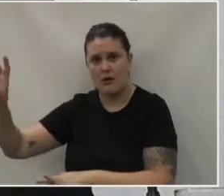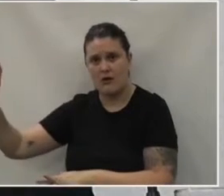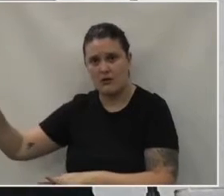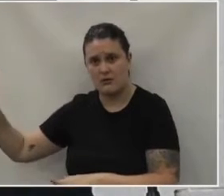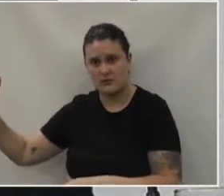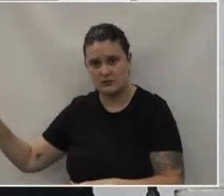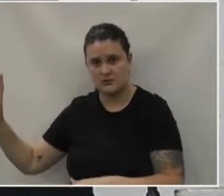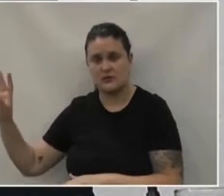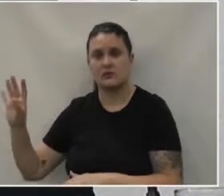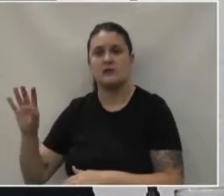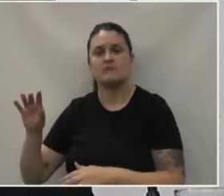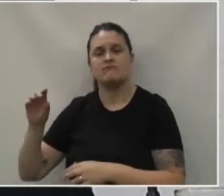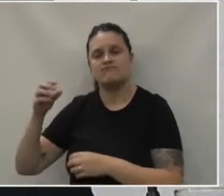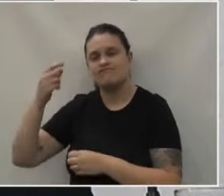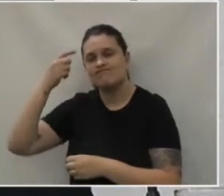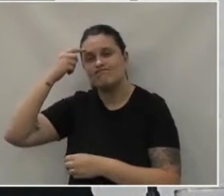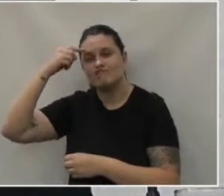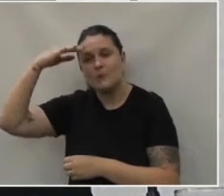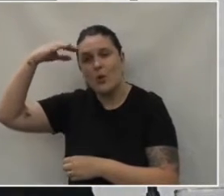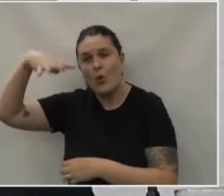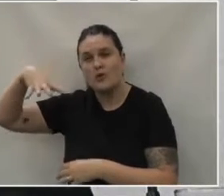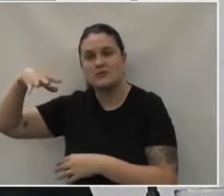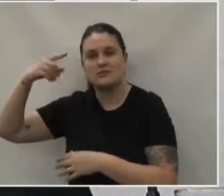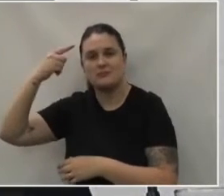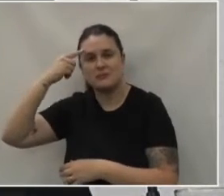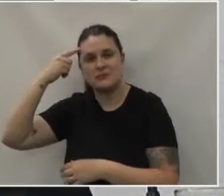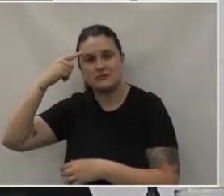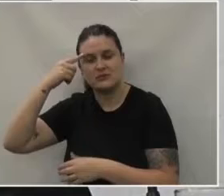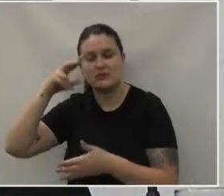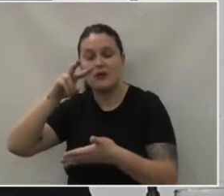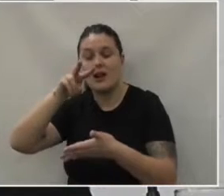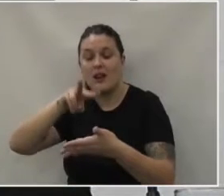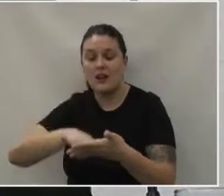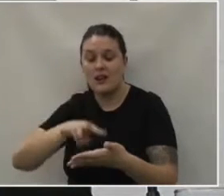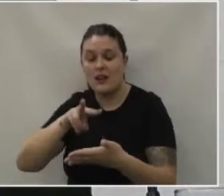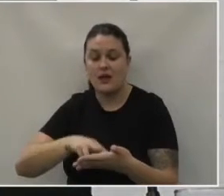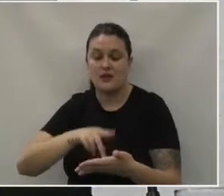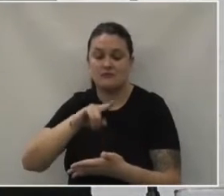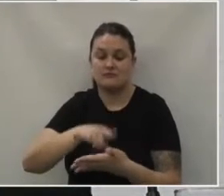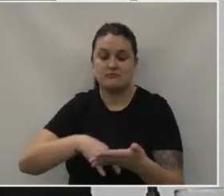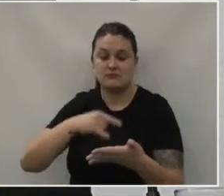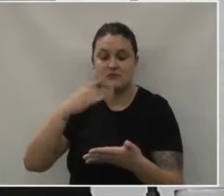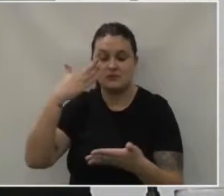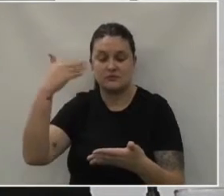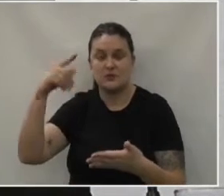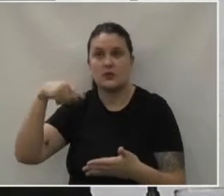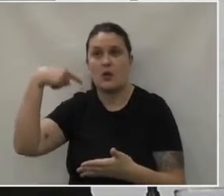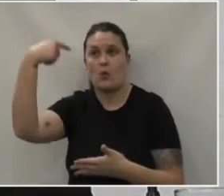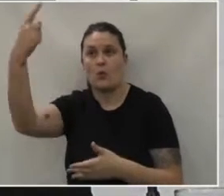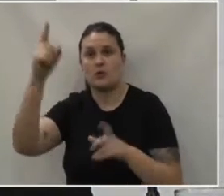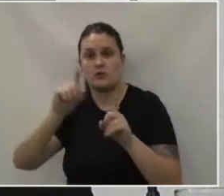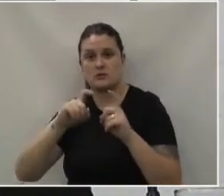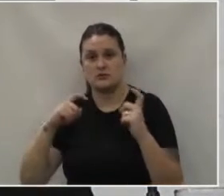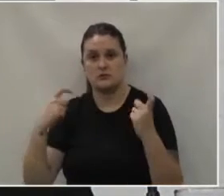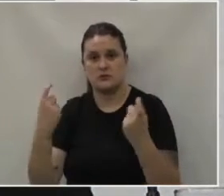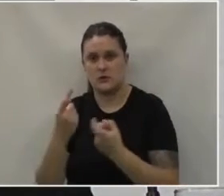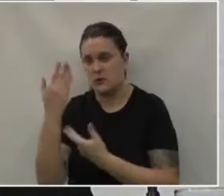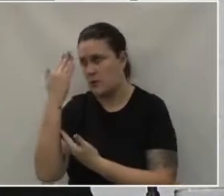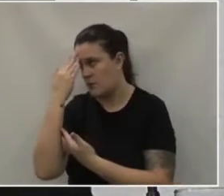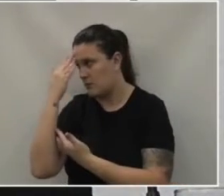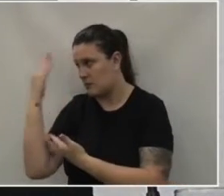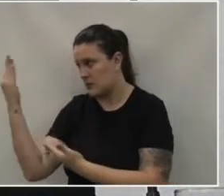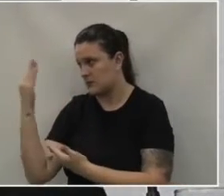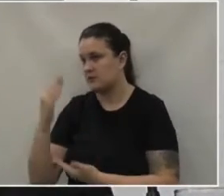Senhorias e que iluminem os seus pensamentos ao apreciar essa moção na próxima sessão. Muito